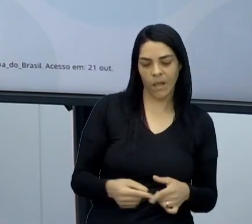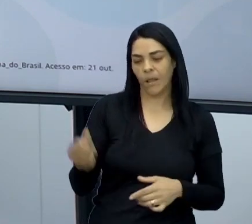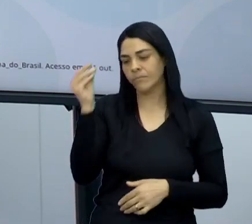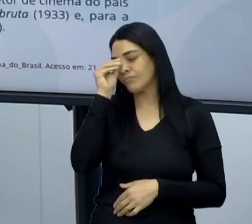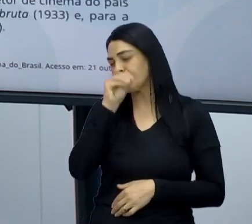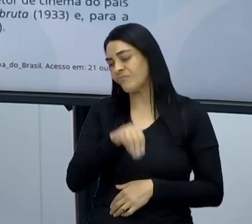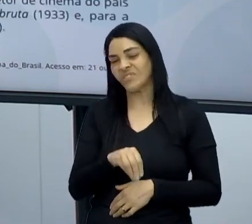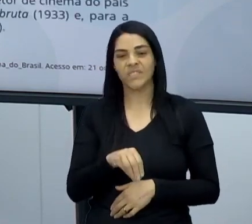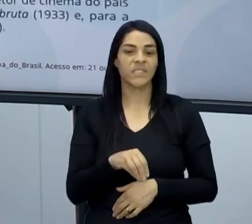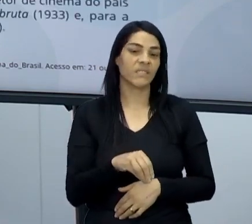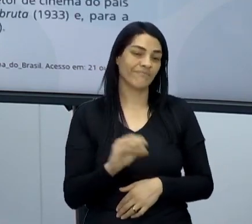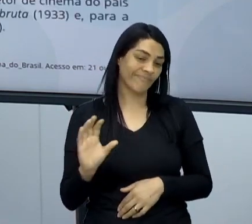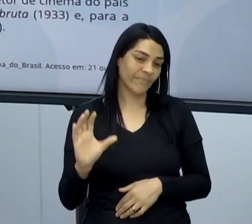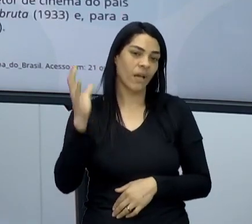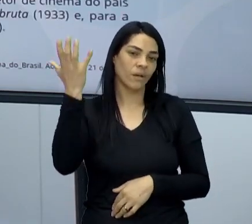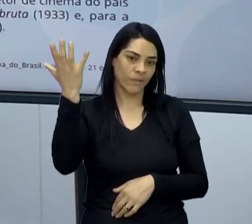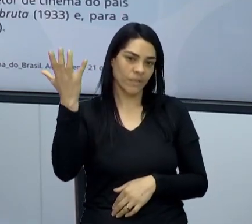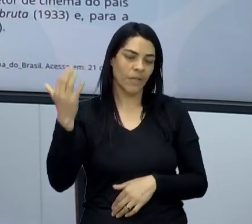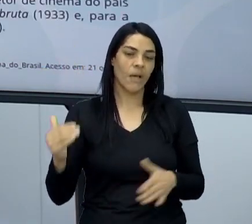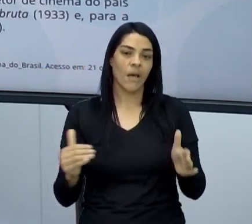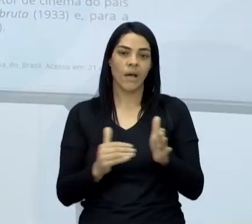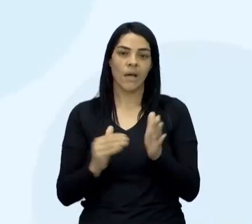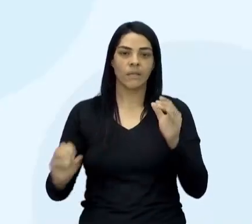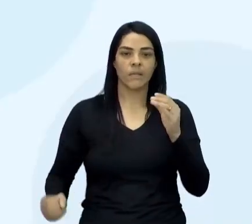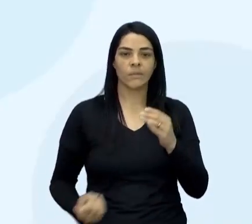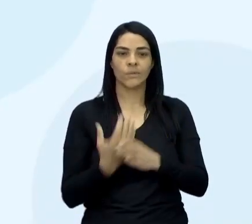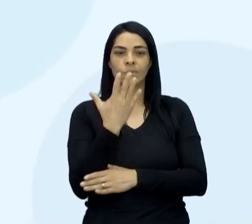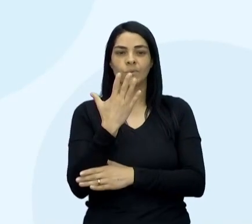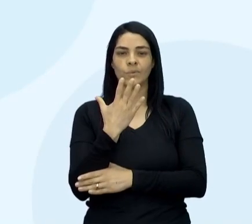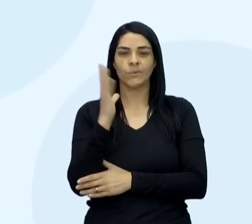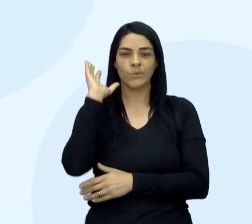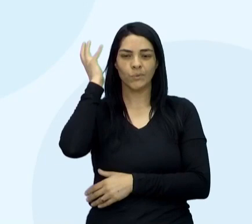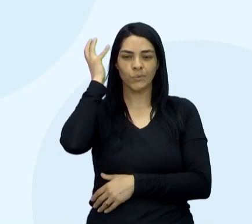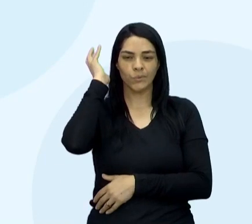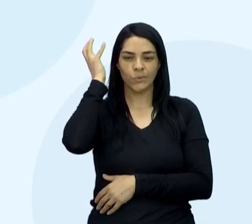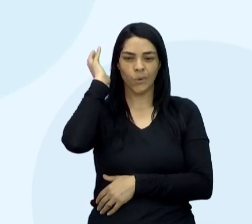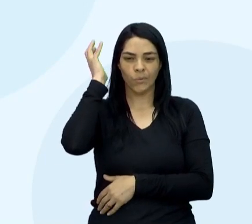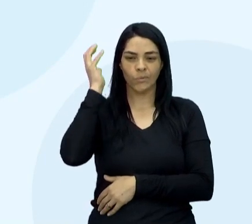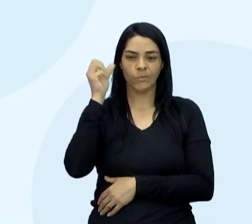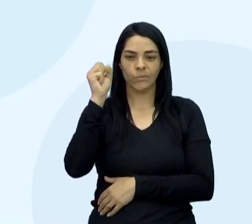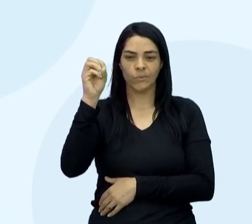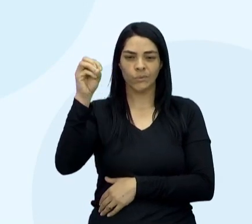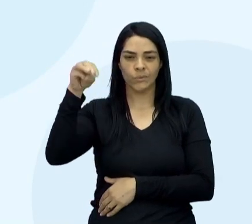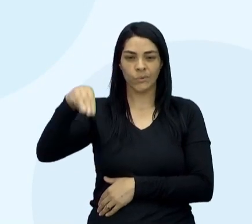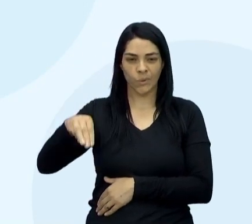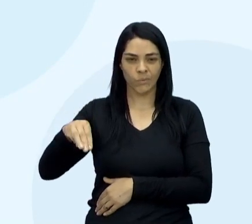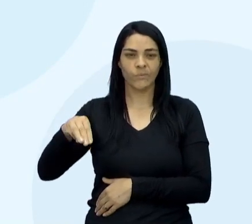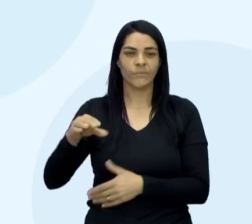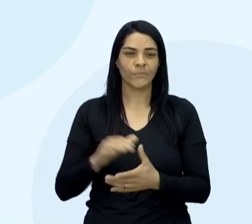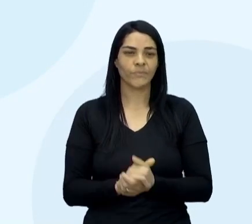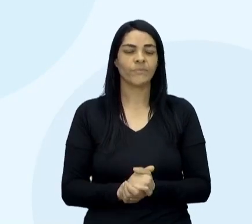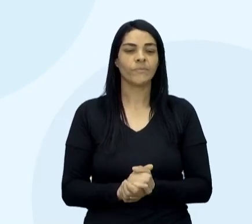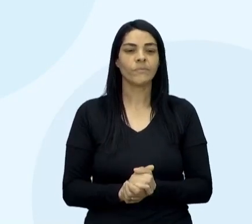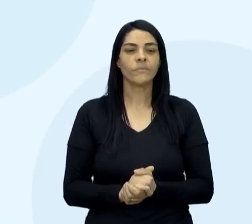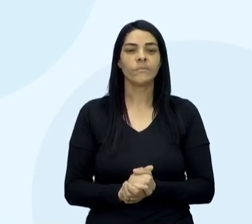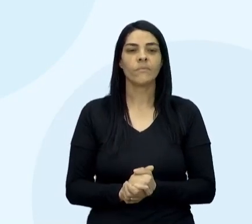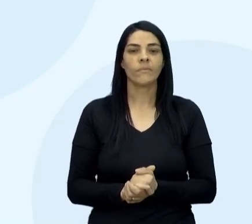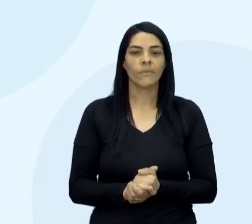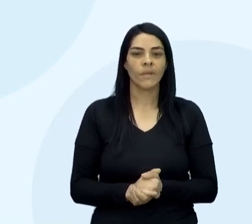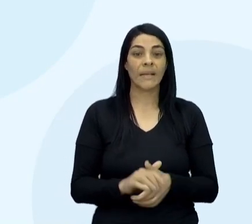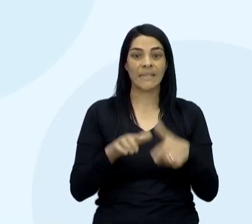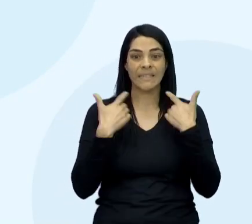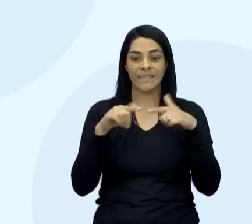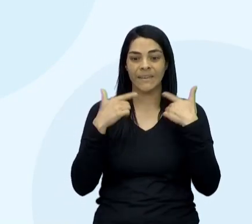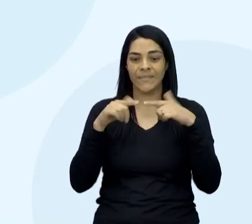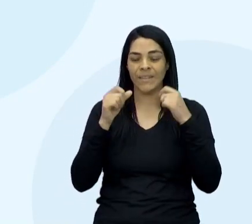E vai sendo assim. Até que vem o surgimento do som, entre 29 e 35. O primeiro filme sonoro brasileiro é a comédia Acabaram-se